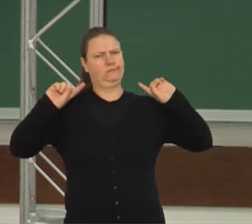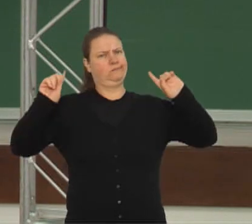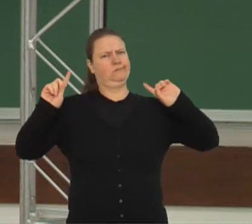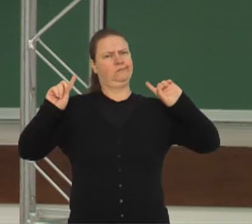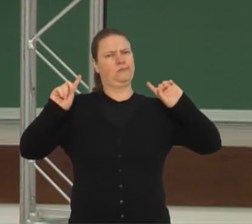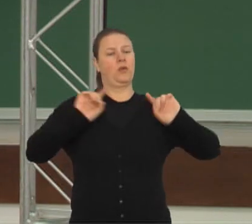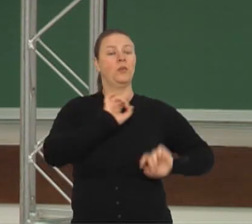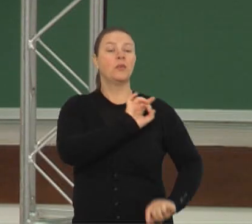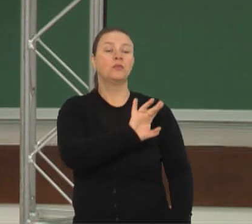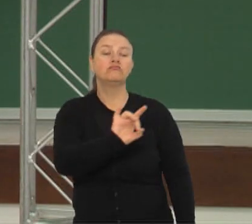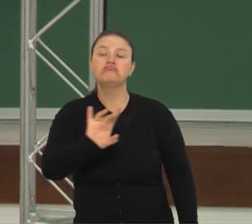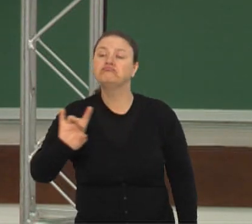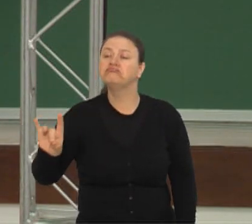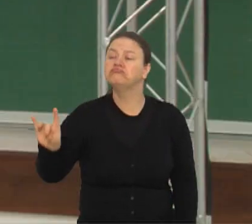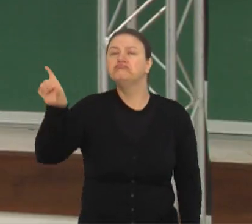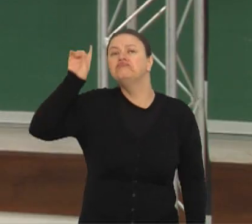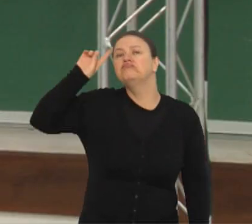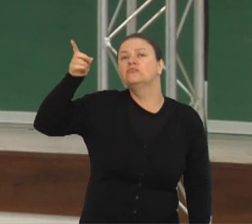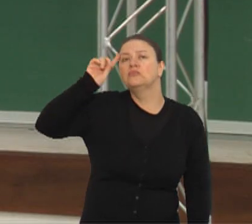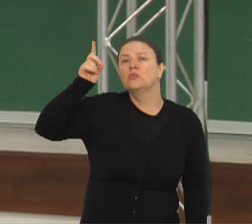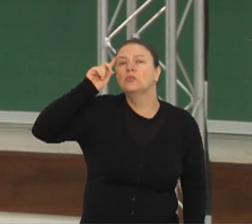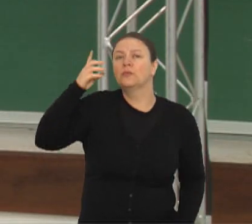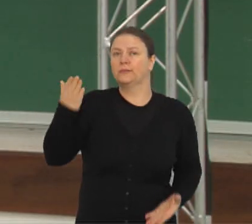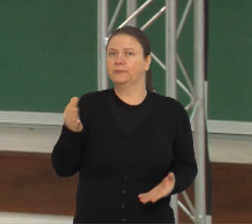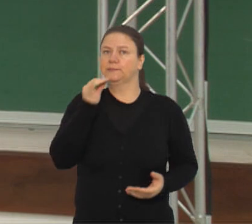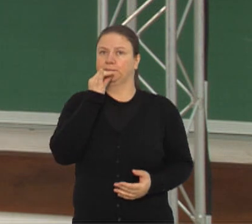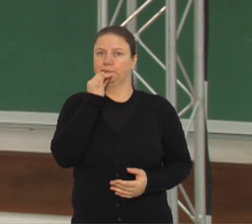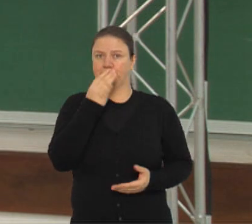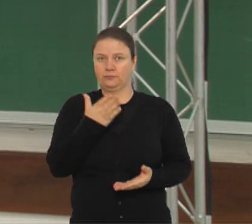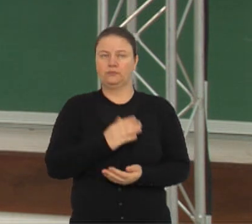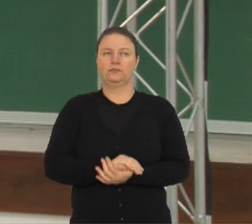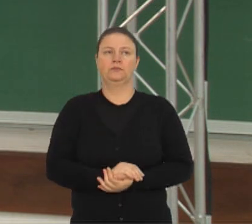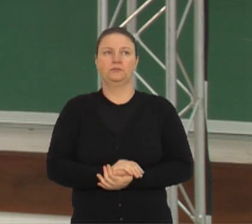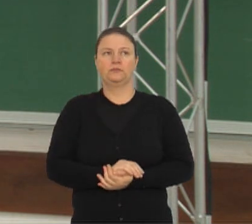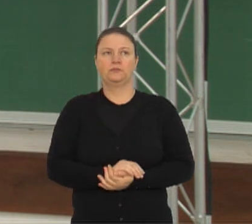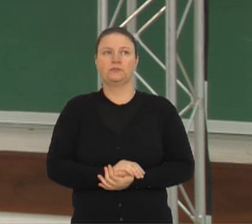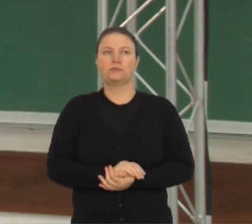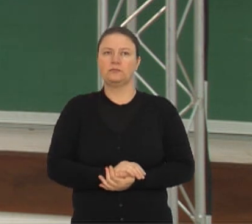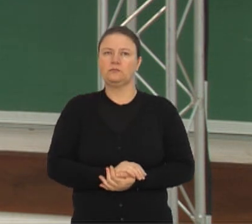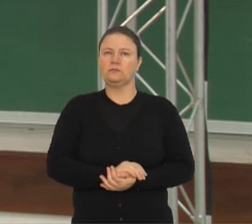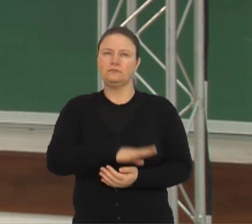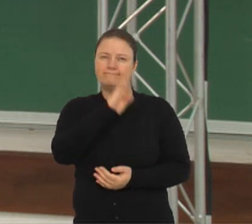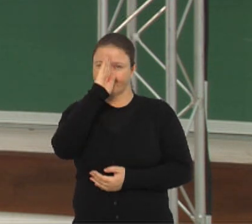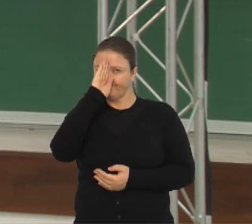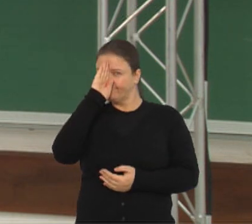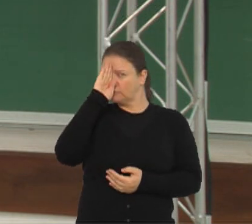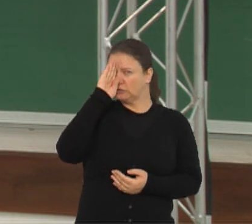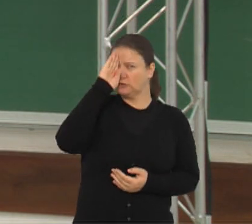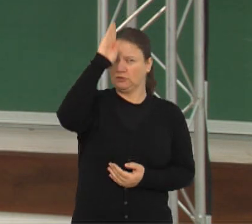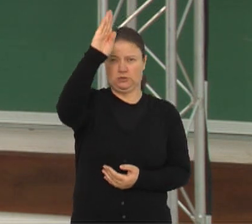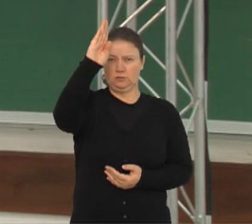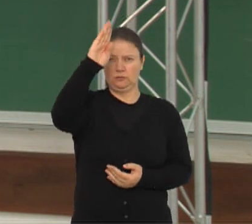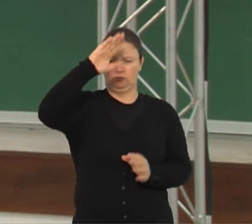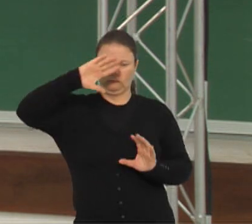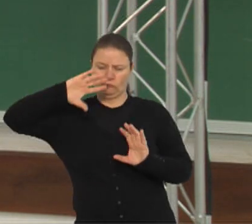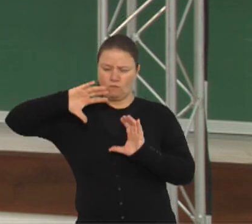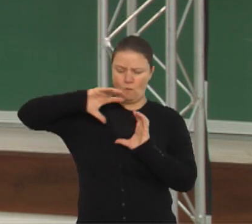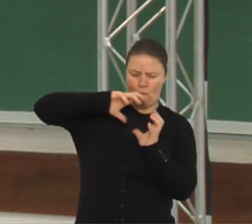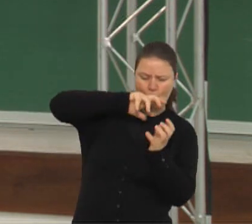no cotidiano. Por exemplo, quando coloca aqui, princípios